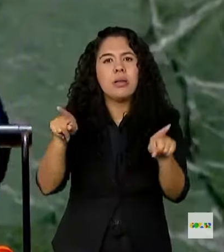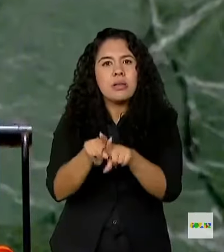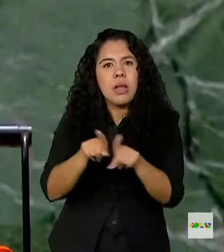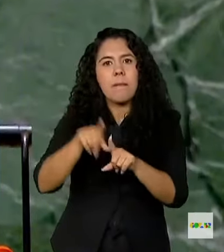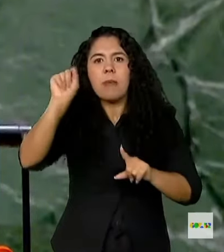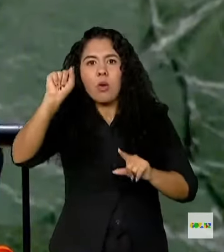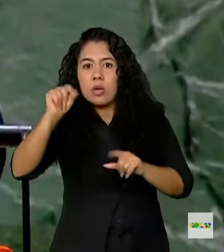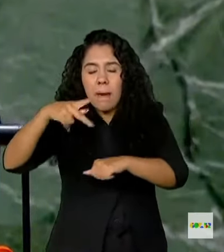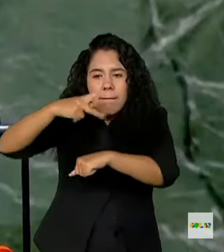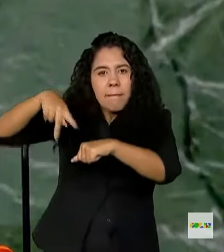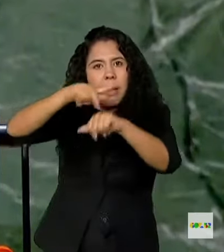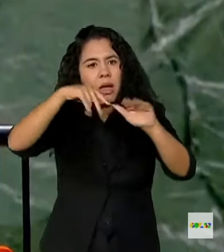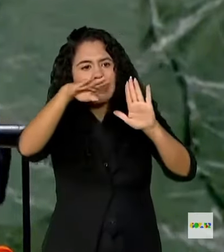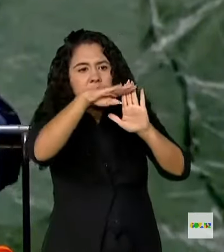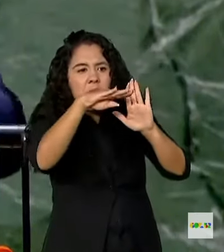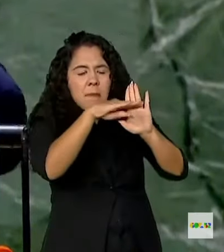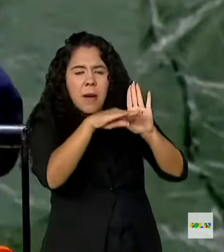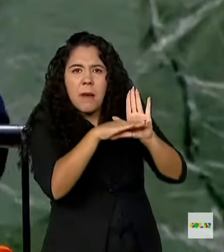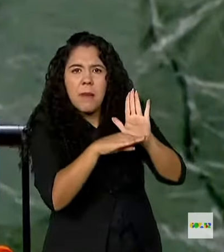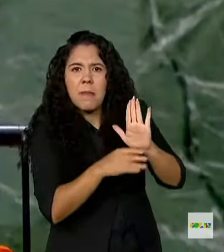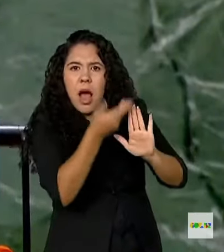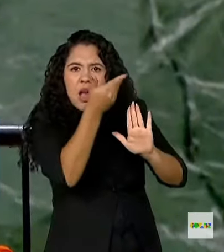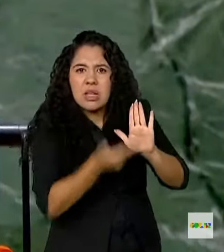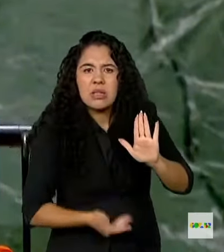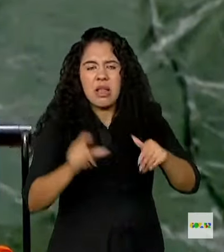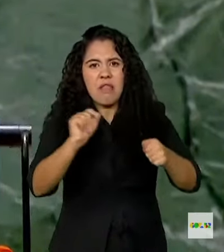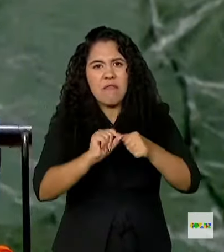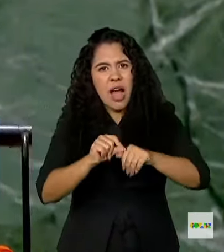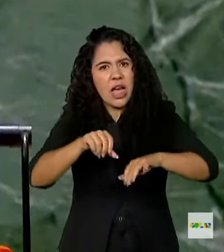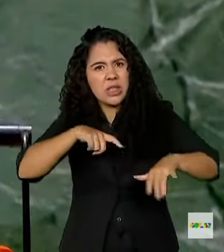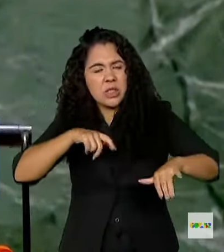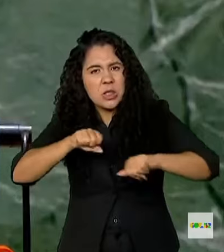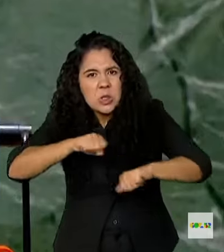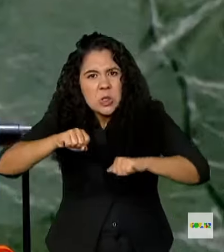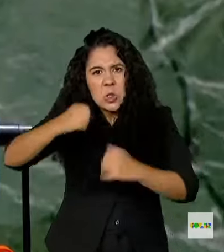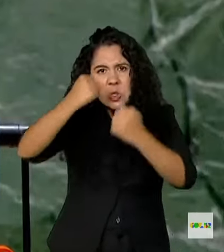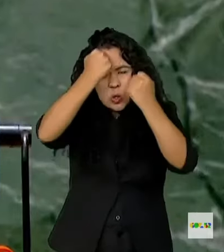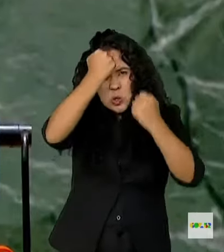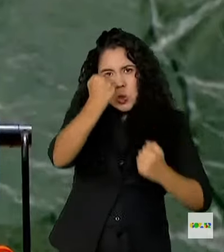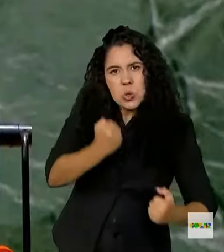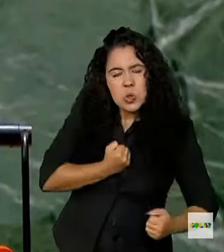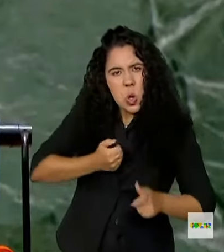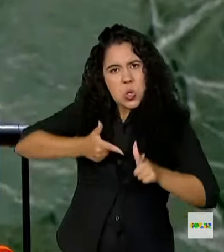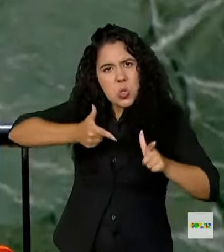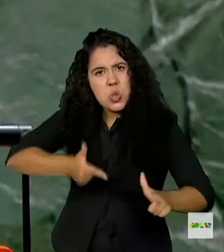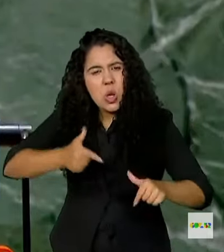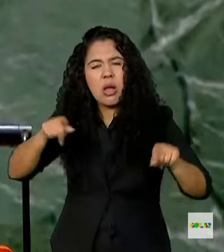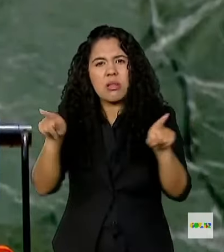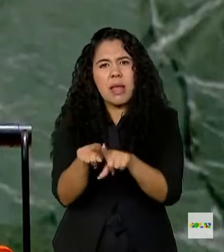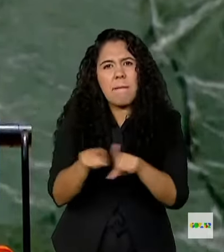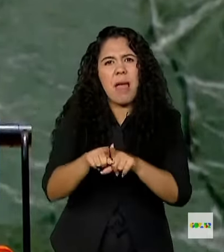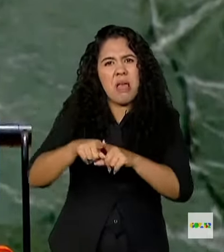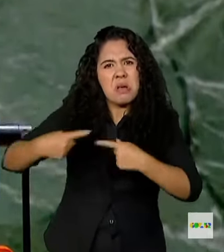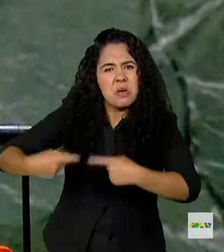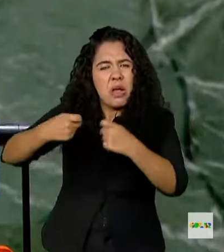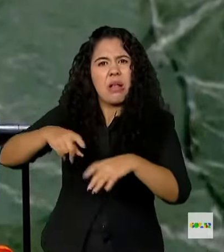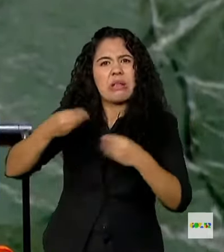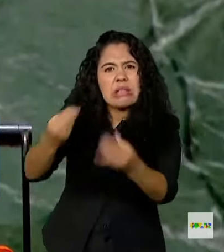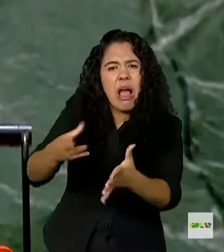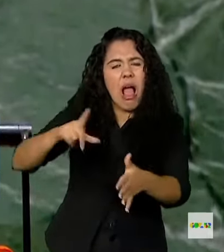de estados que supostamente promovem terrorismo e impor medidas coercitivas unilaterais que